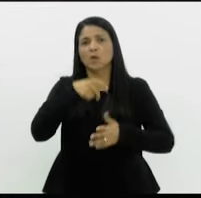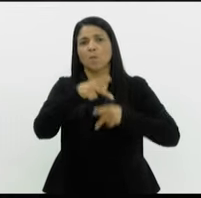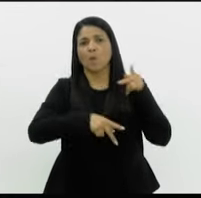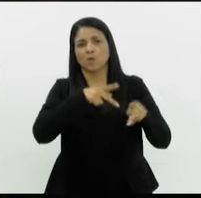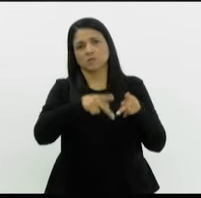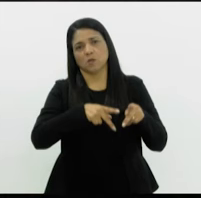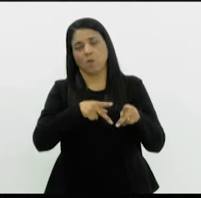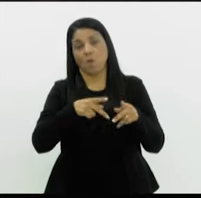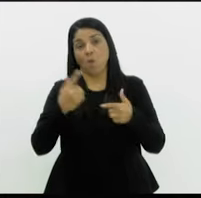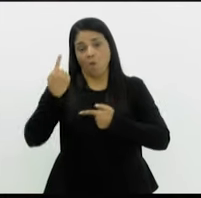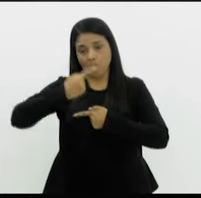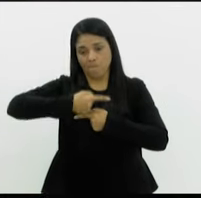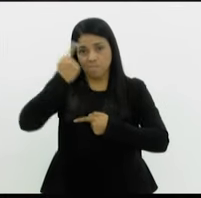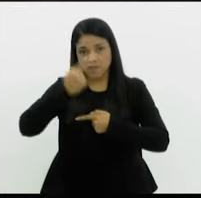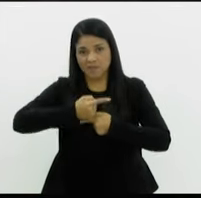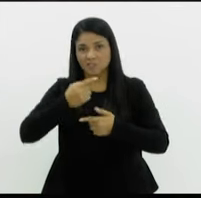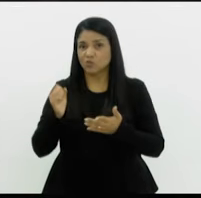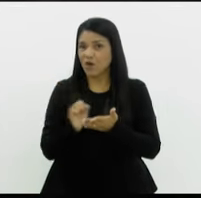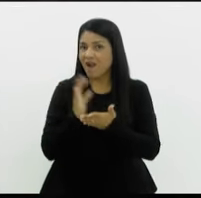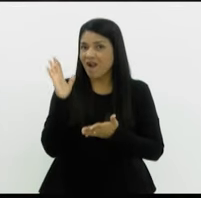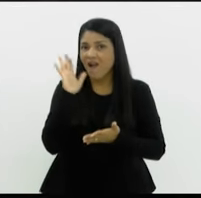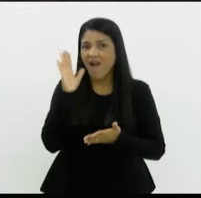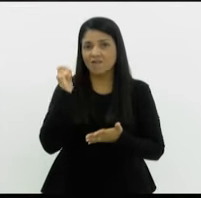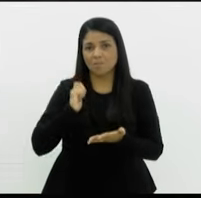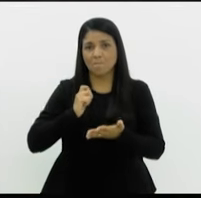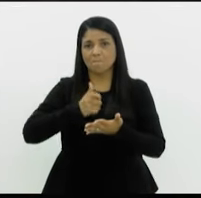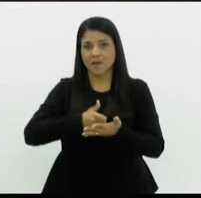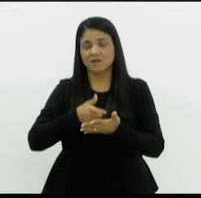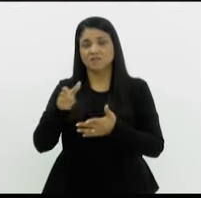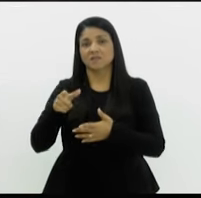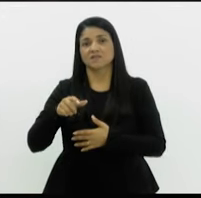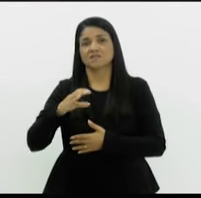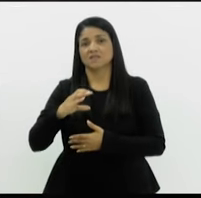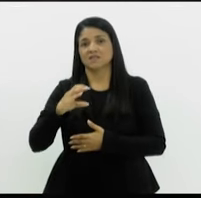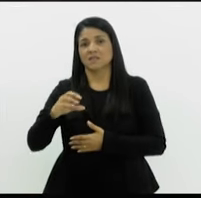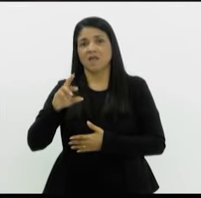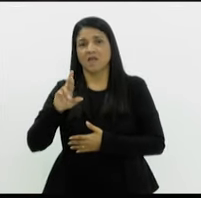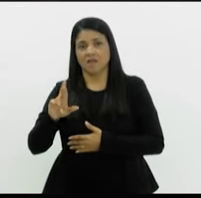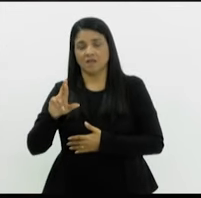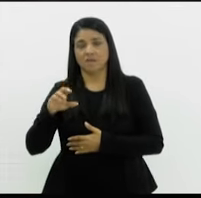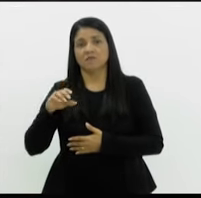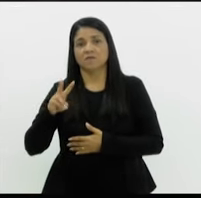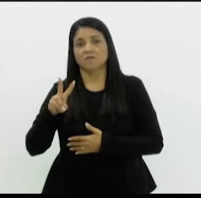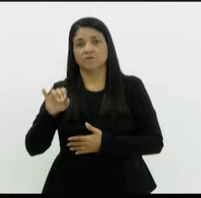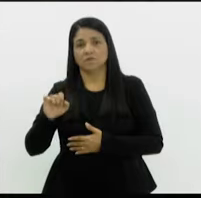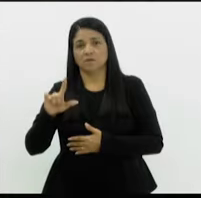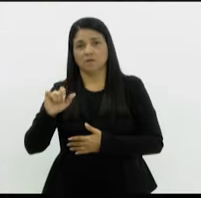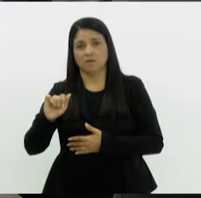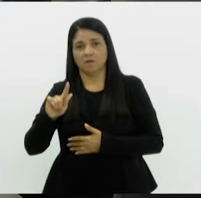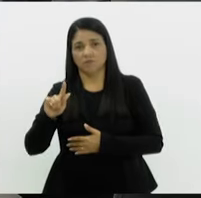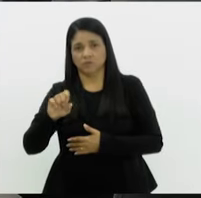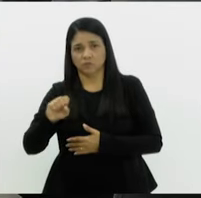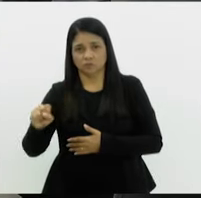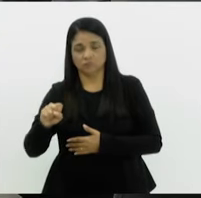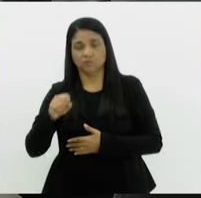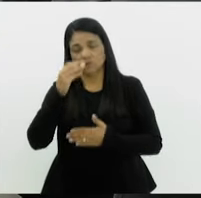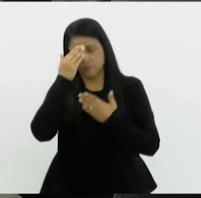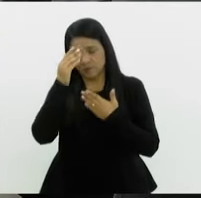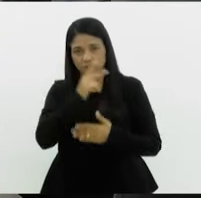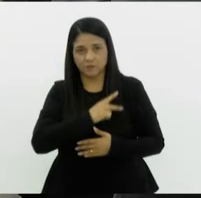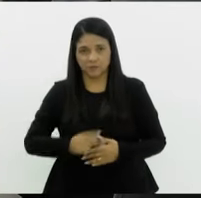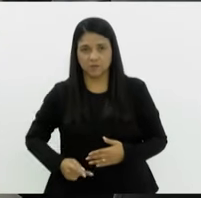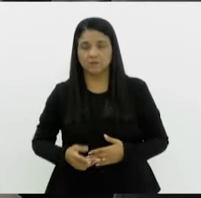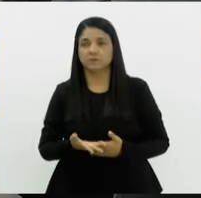péssimo serviço prestado por essa concessionária CCR Via Lagos. Obrigado, senhor presidente. Muito obrigado,